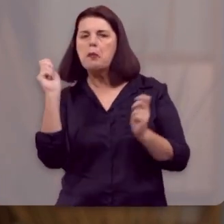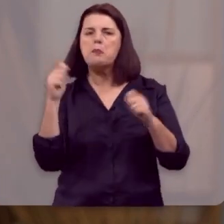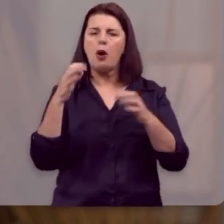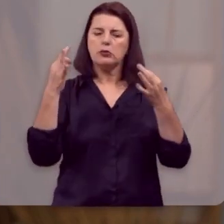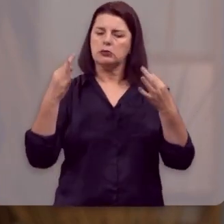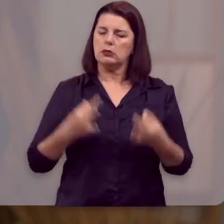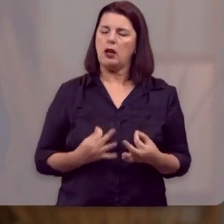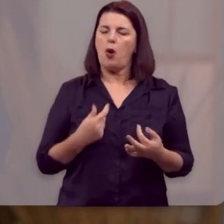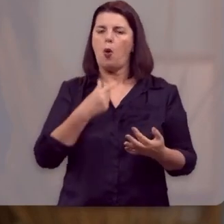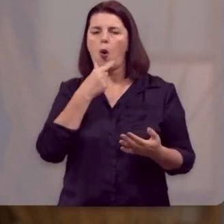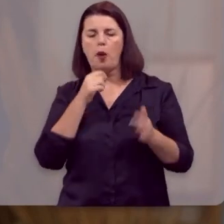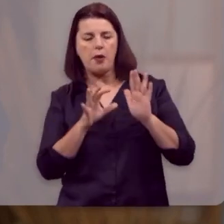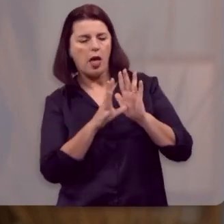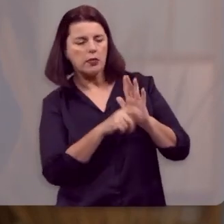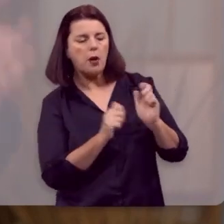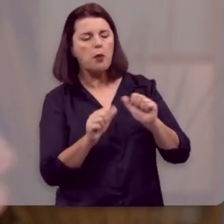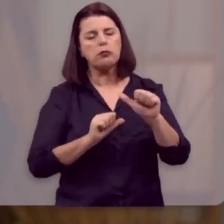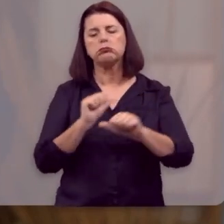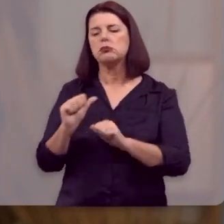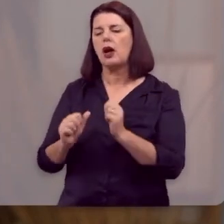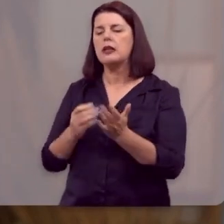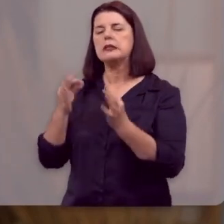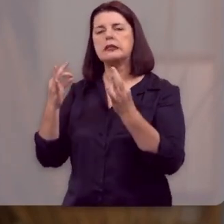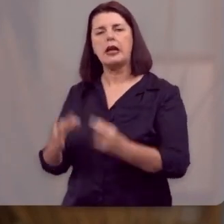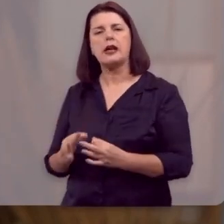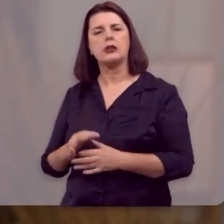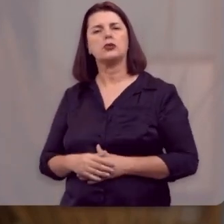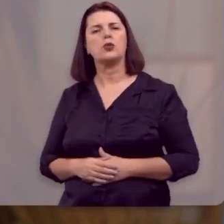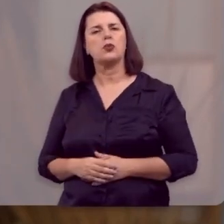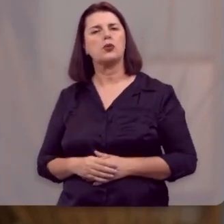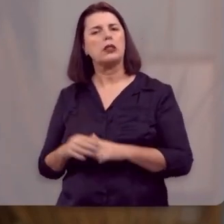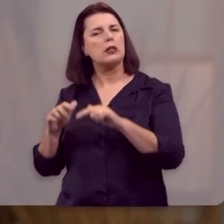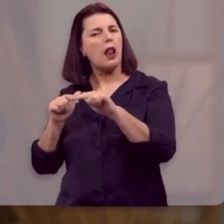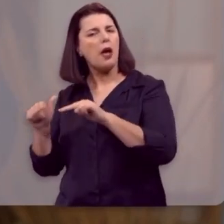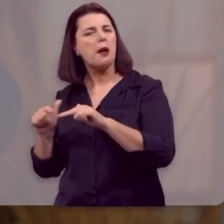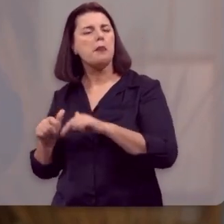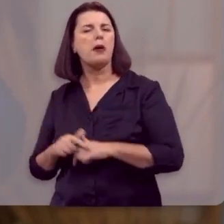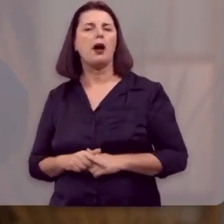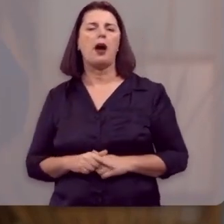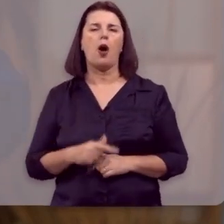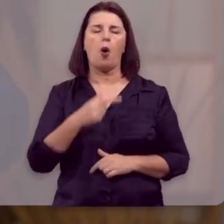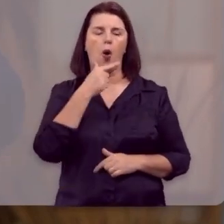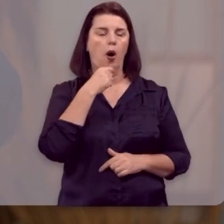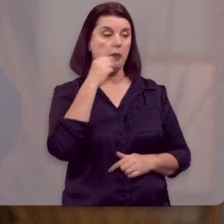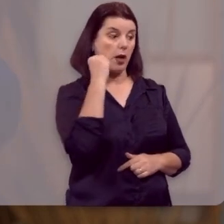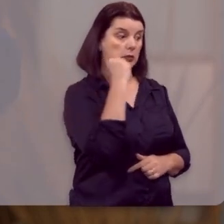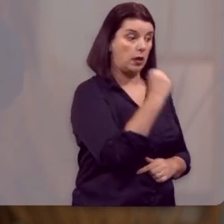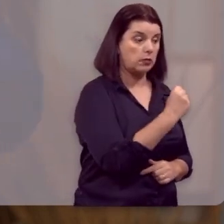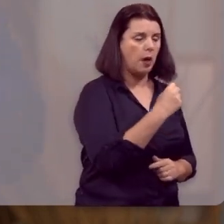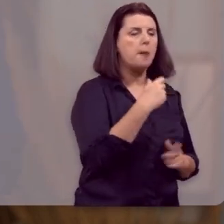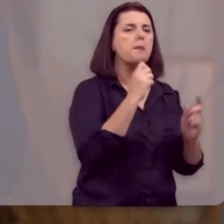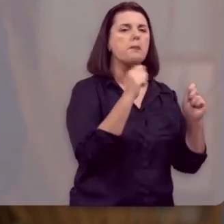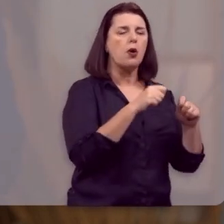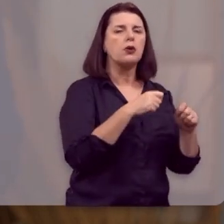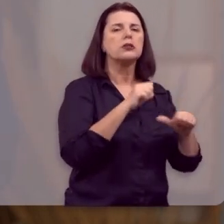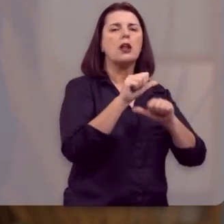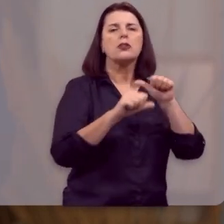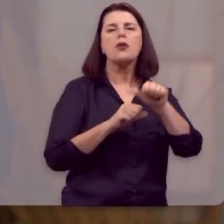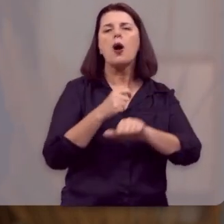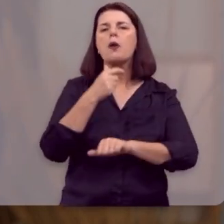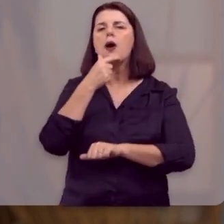tornar uma pessoa trabalhadora. O corrupto pode se tornar uma pessoa honesta. O assassino pode se tornar uma pessoa que ama o